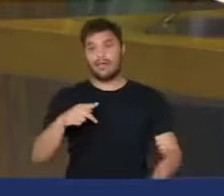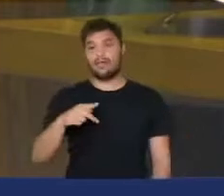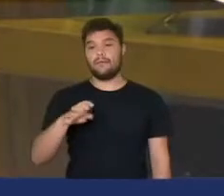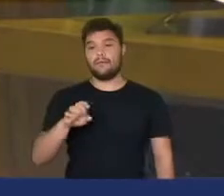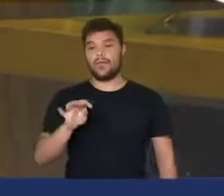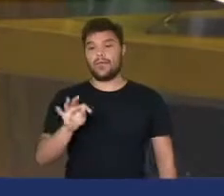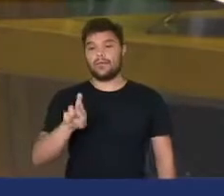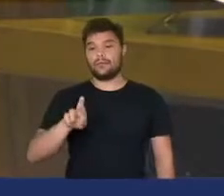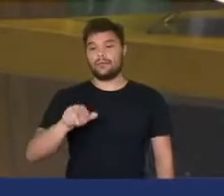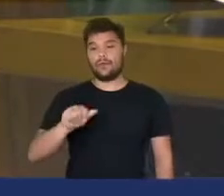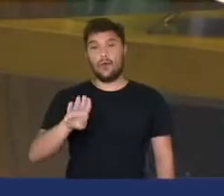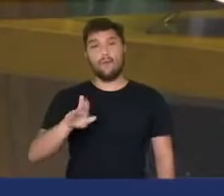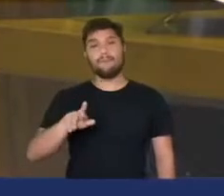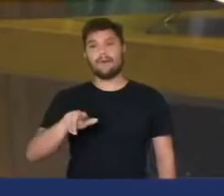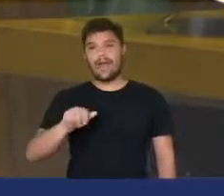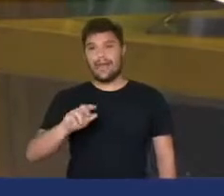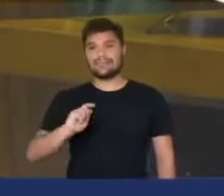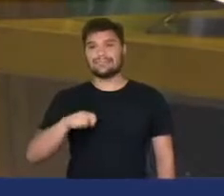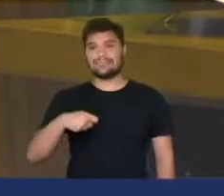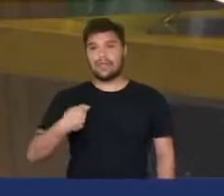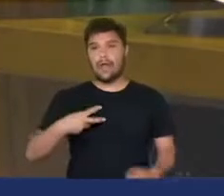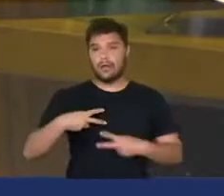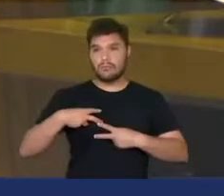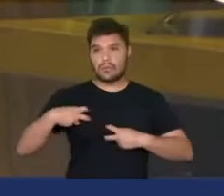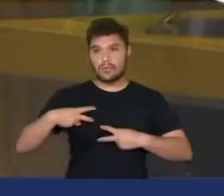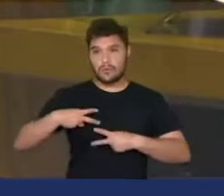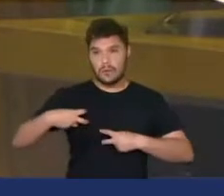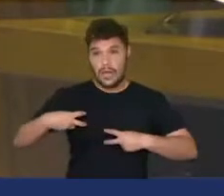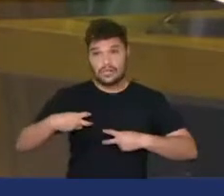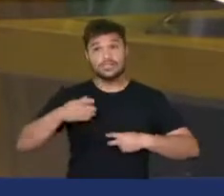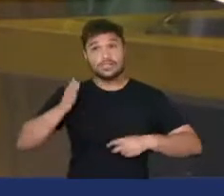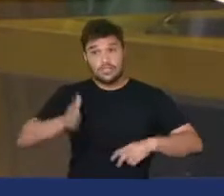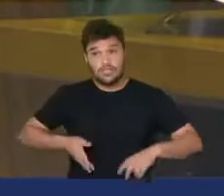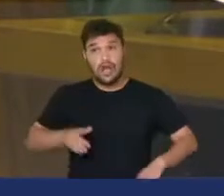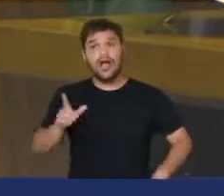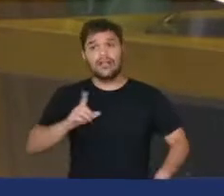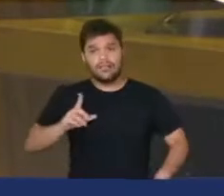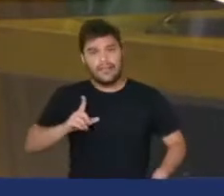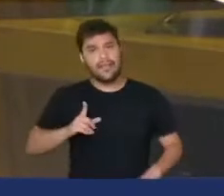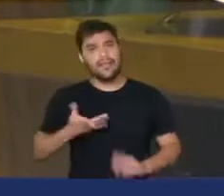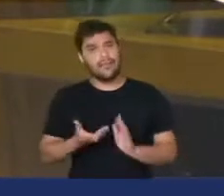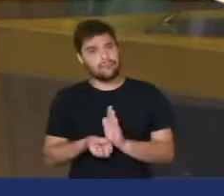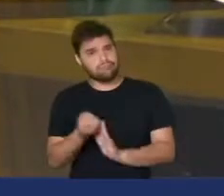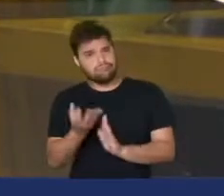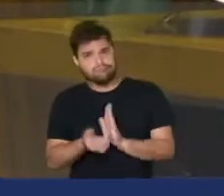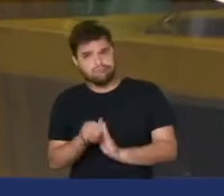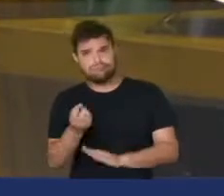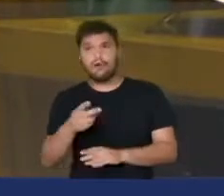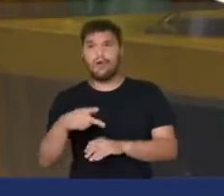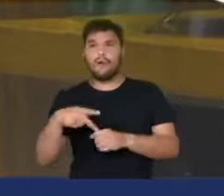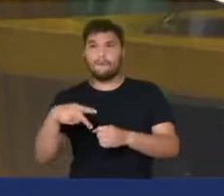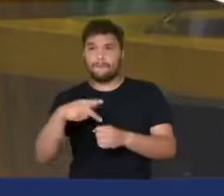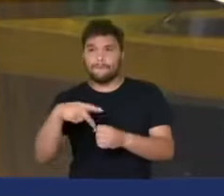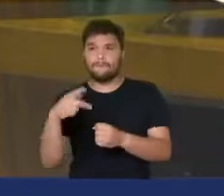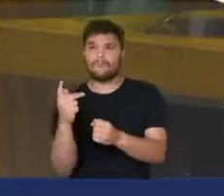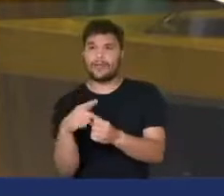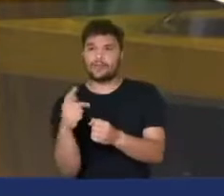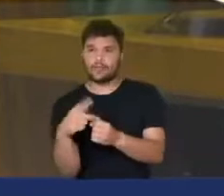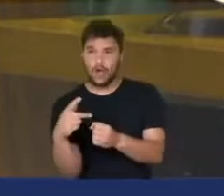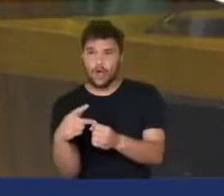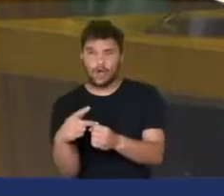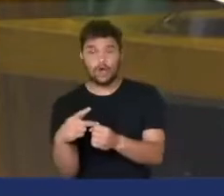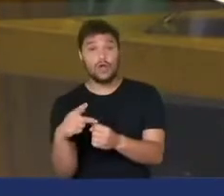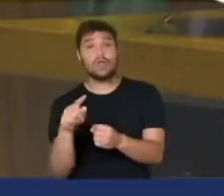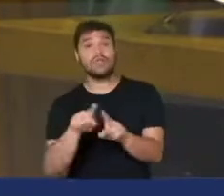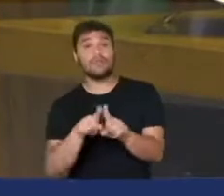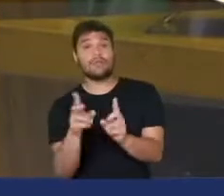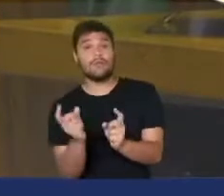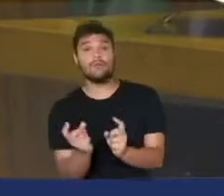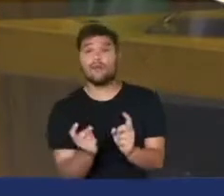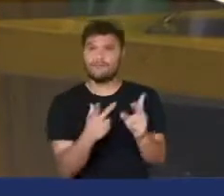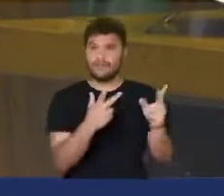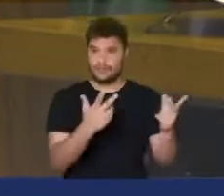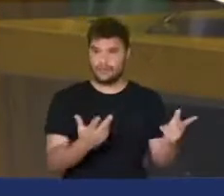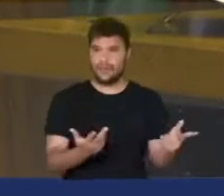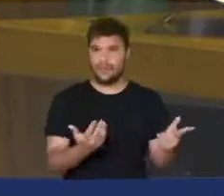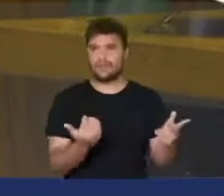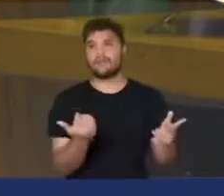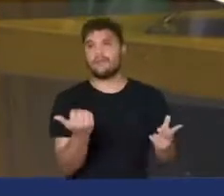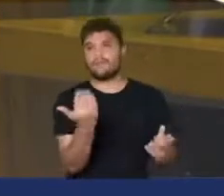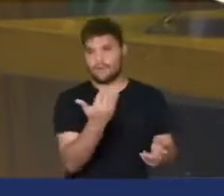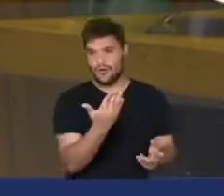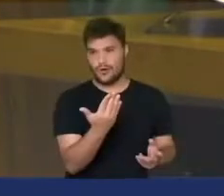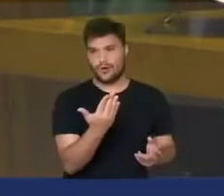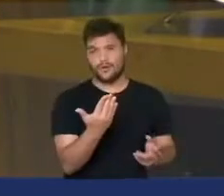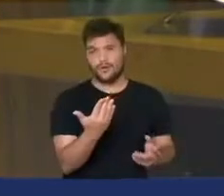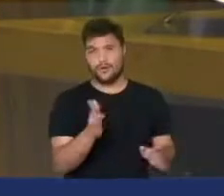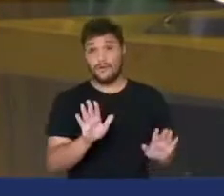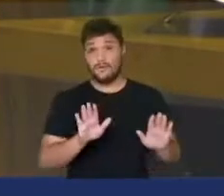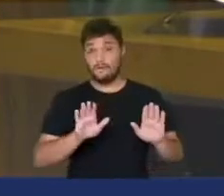o petróleo necessário para o país e, mais do que isso, para exportação. No entanto,